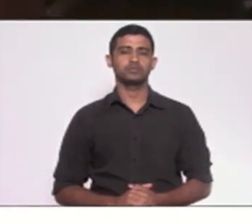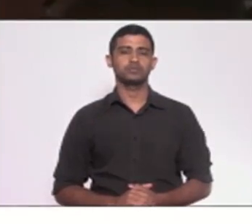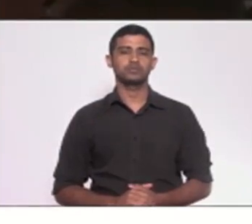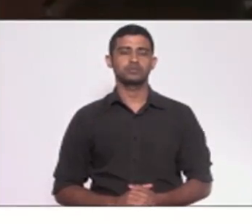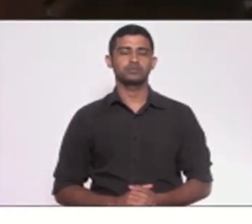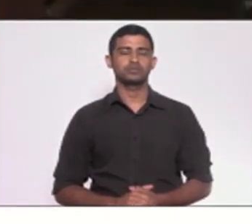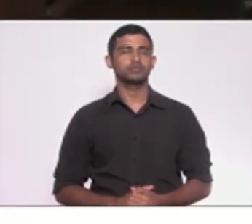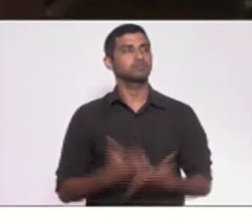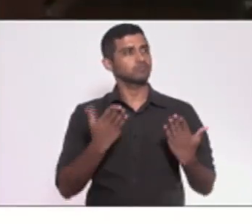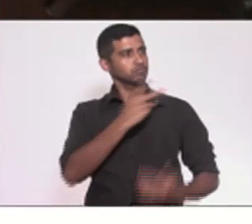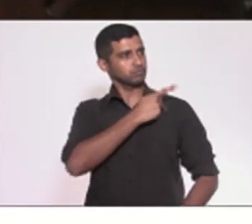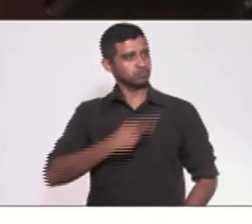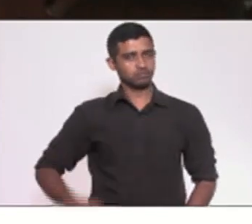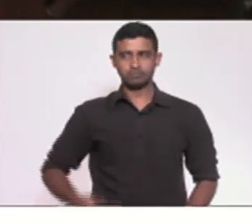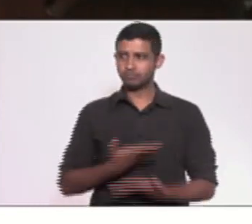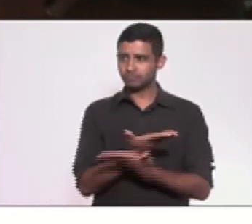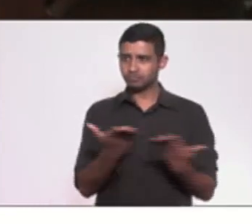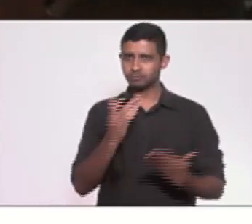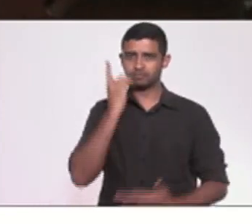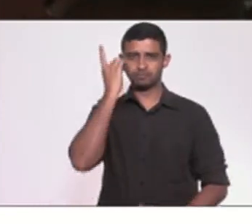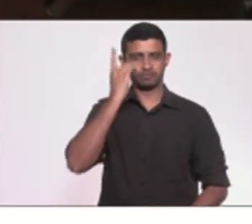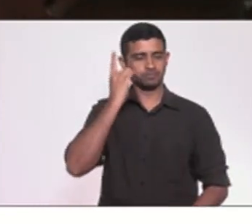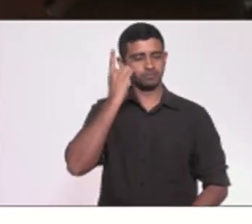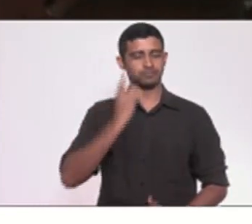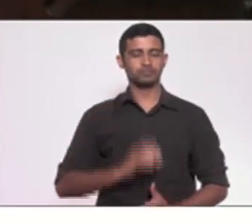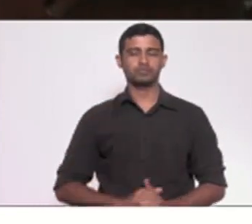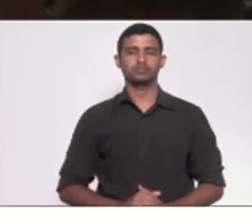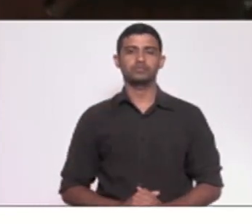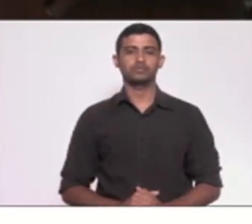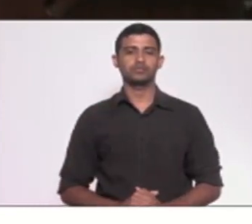Senhor presidente, senhores deputados,